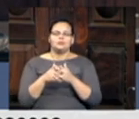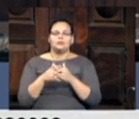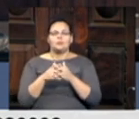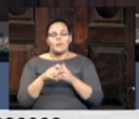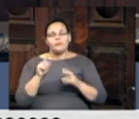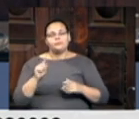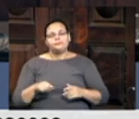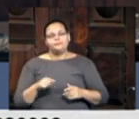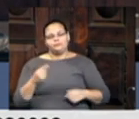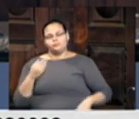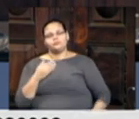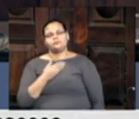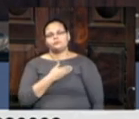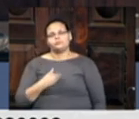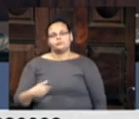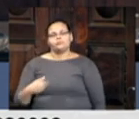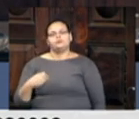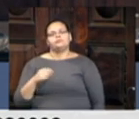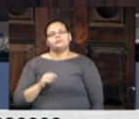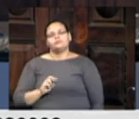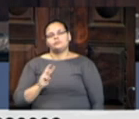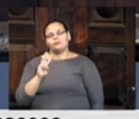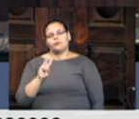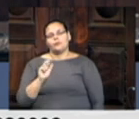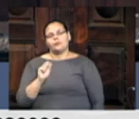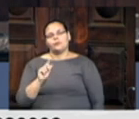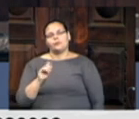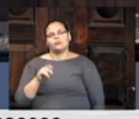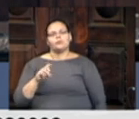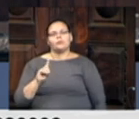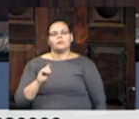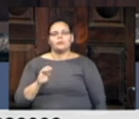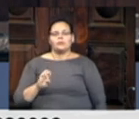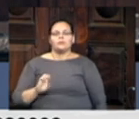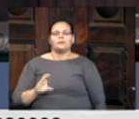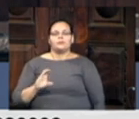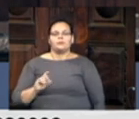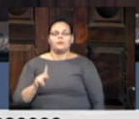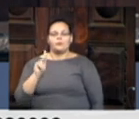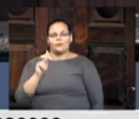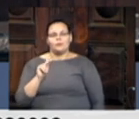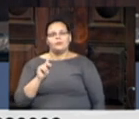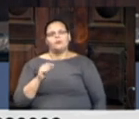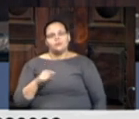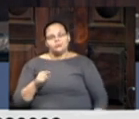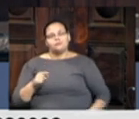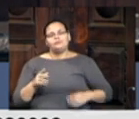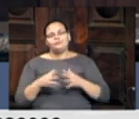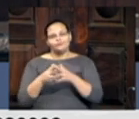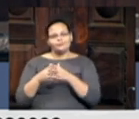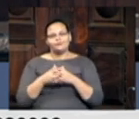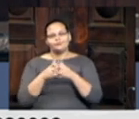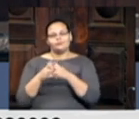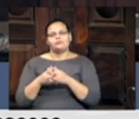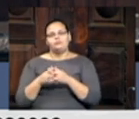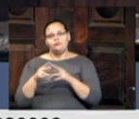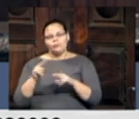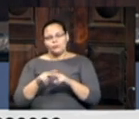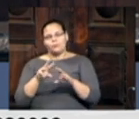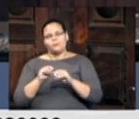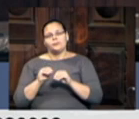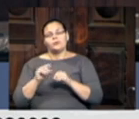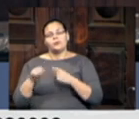candidato do governo, deputado Valdec, quase que diariamente era apreendido. No dia seguinte, estava lá, nas